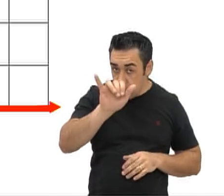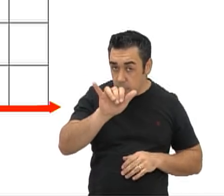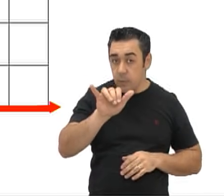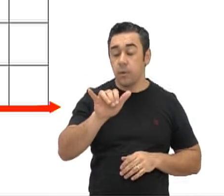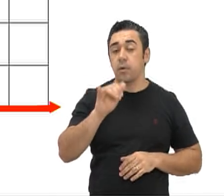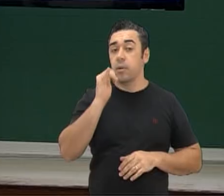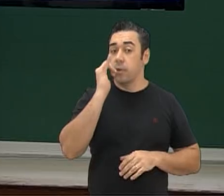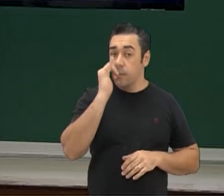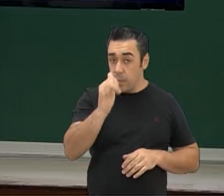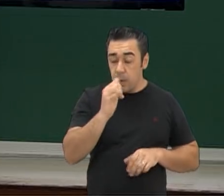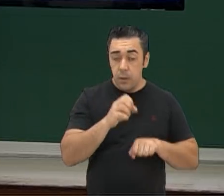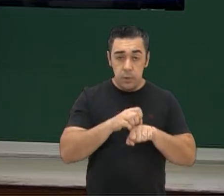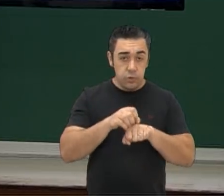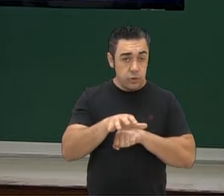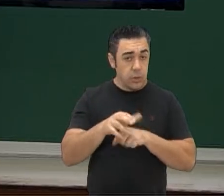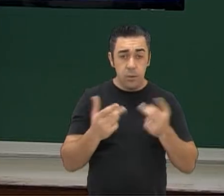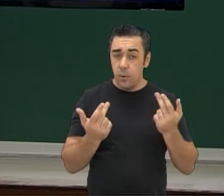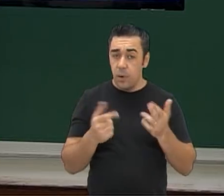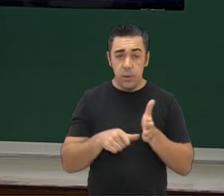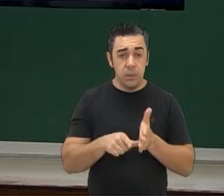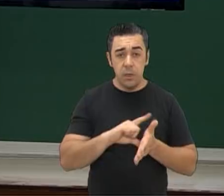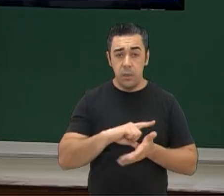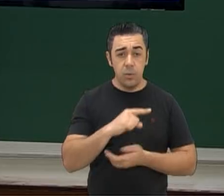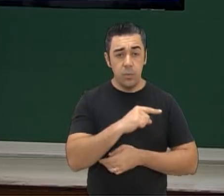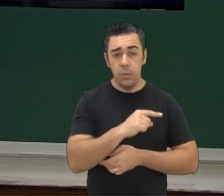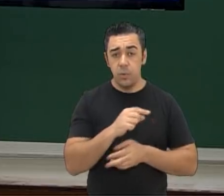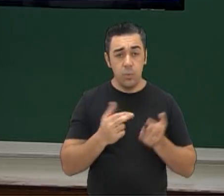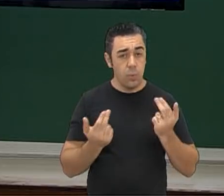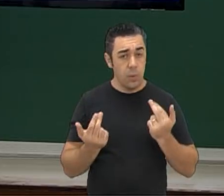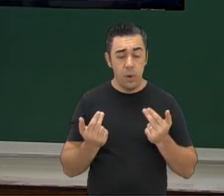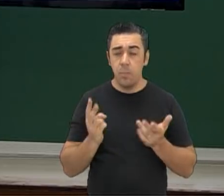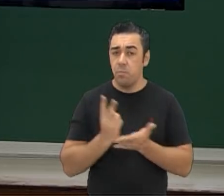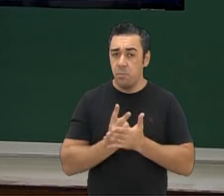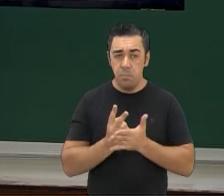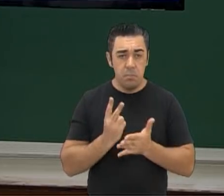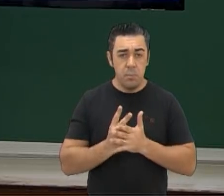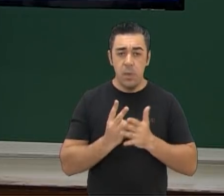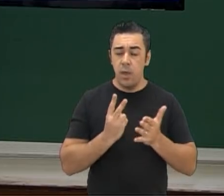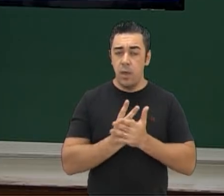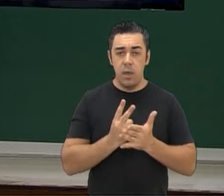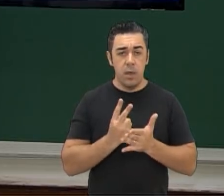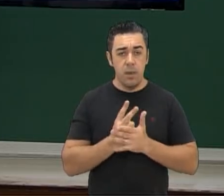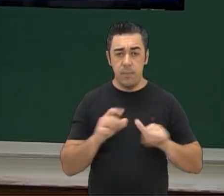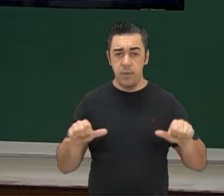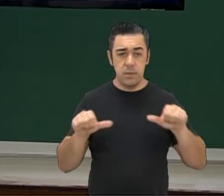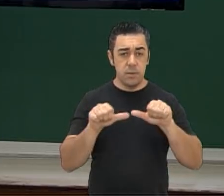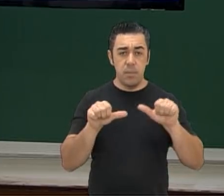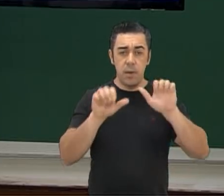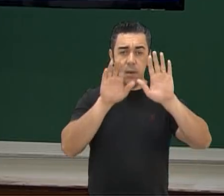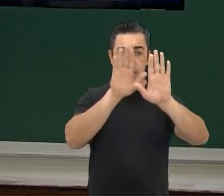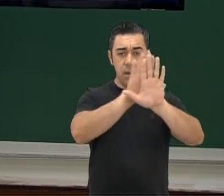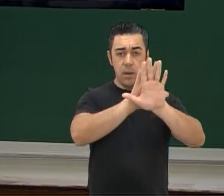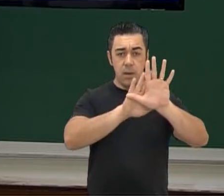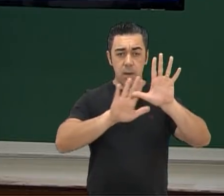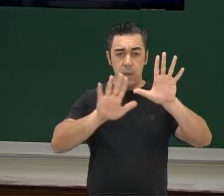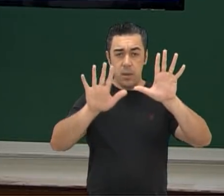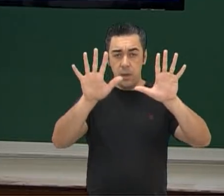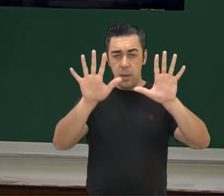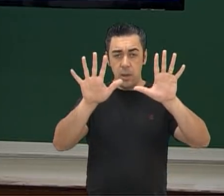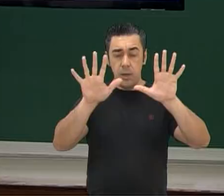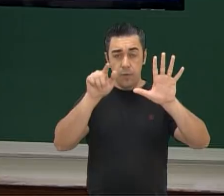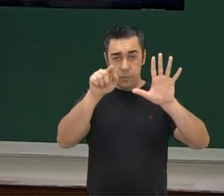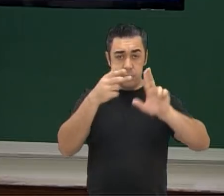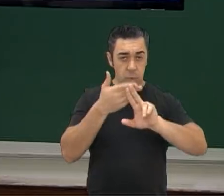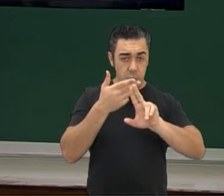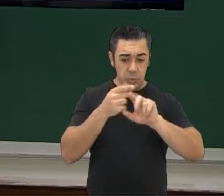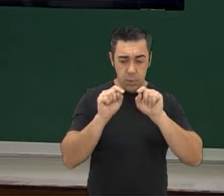ter o mesmo conceito do exercício anterior. Então, mantenha as mesmas proporções e se utilize das coordenadas